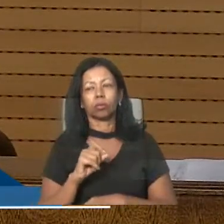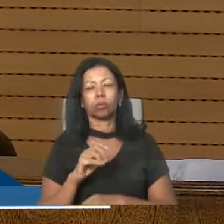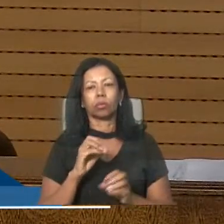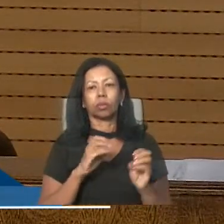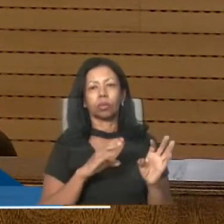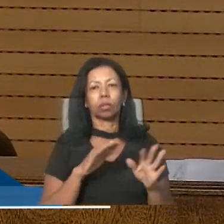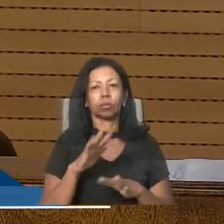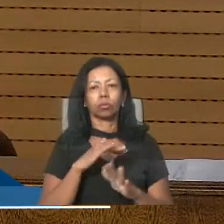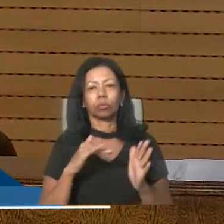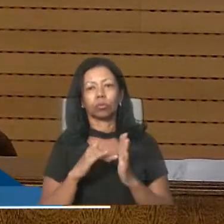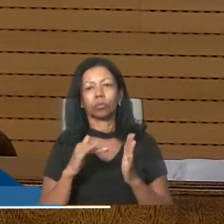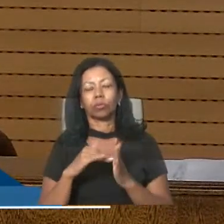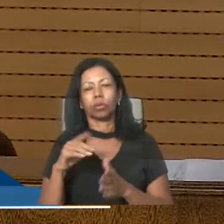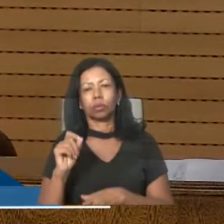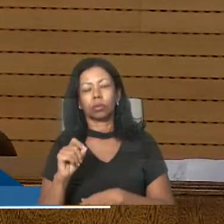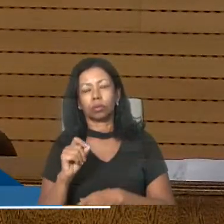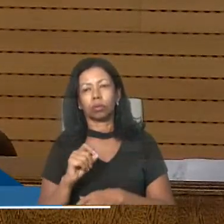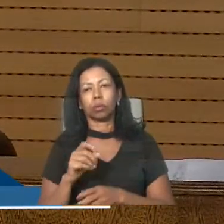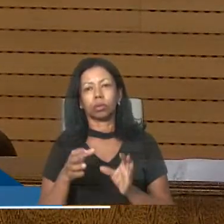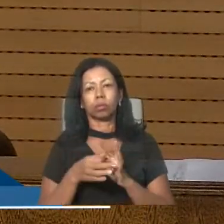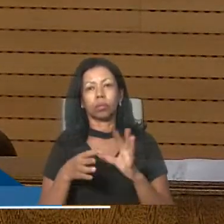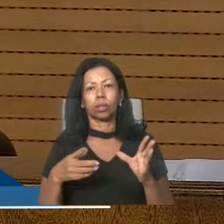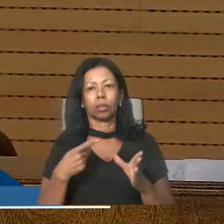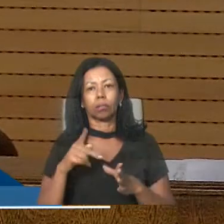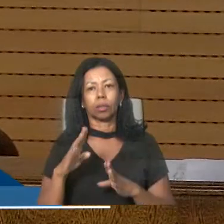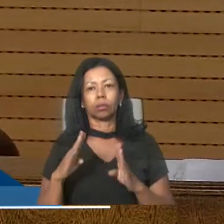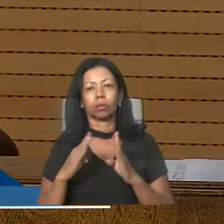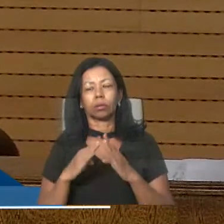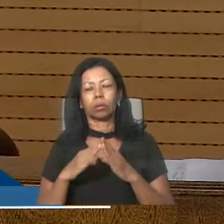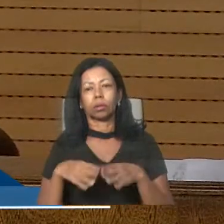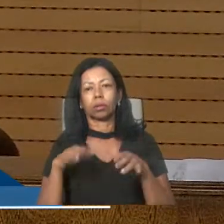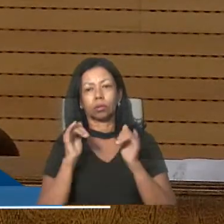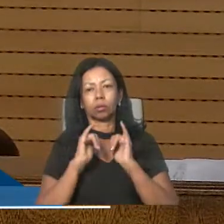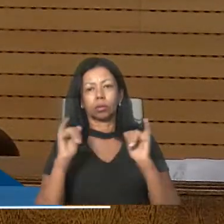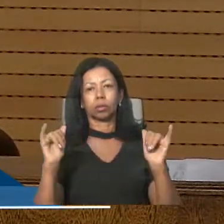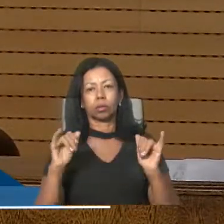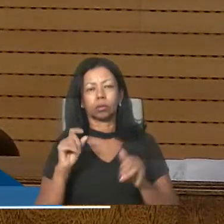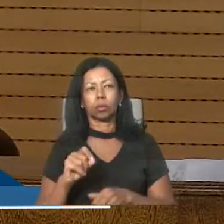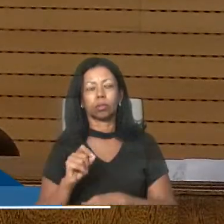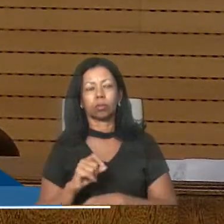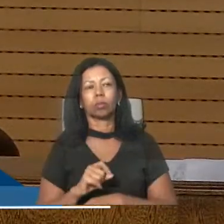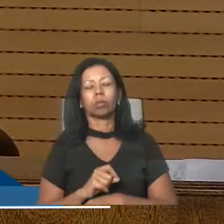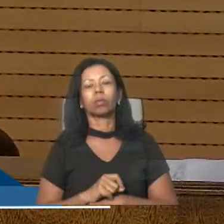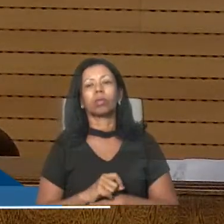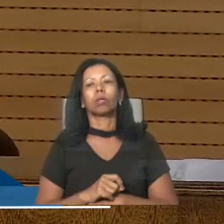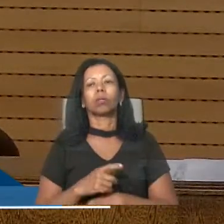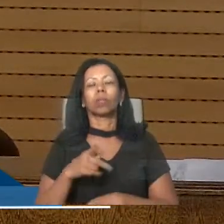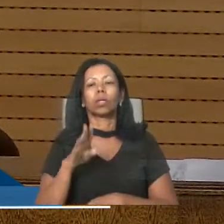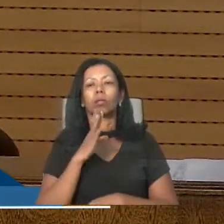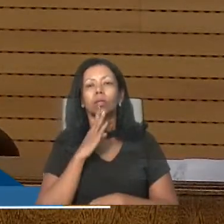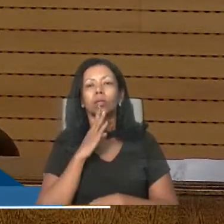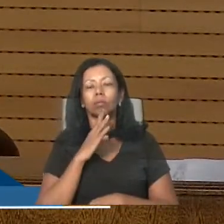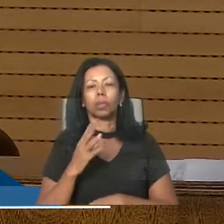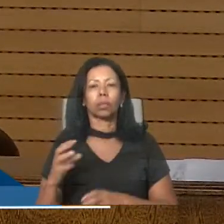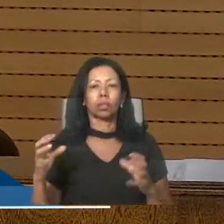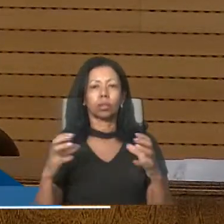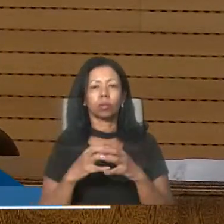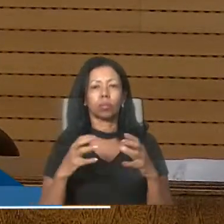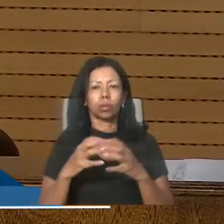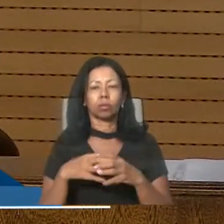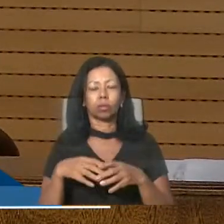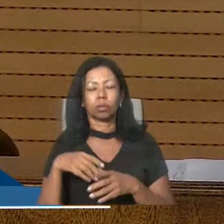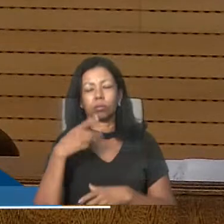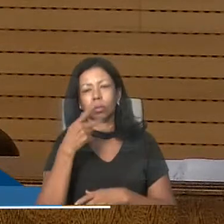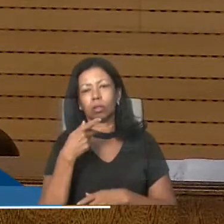sobre toda a matéria objetiva, deliberar pela Câmara, sendo pronunciado juntamente aos autos para conhecimento das comissões. Relatado